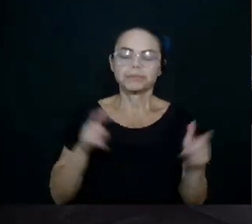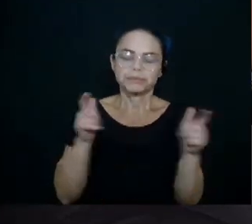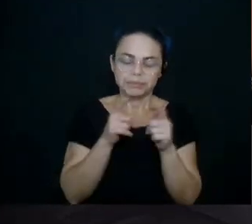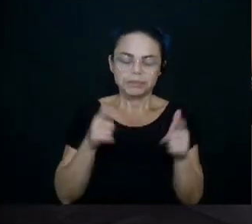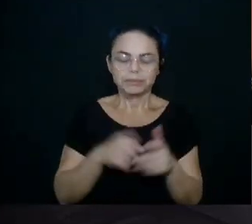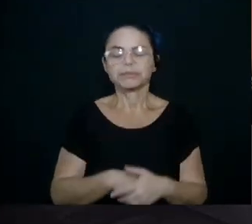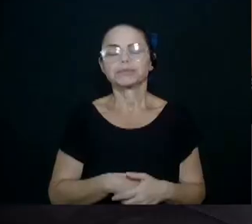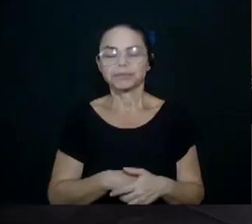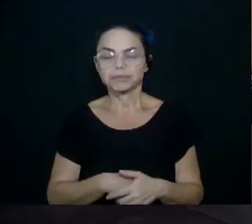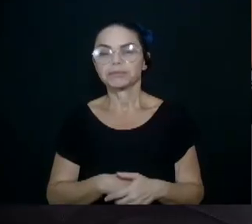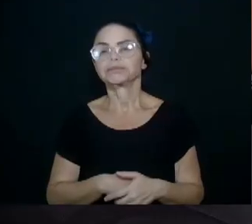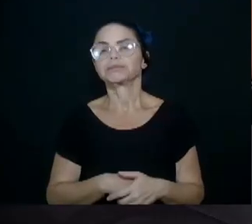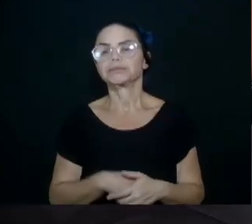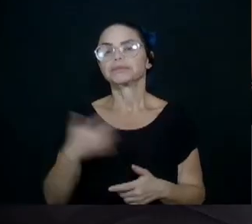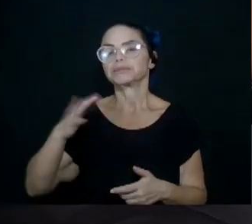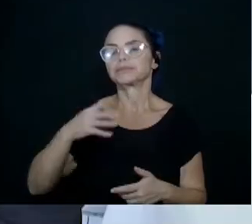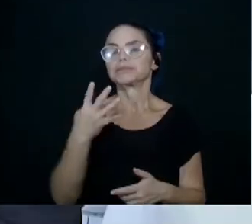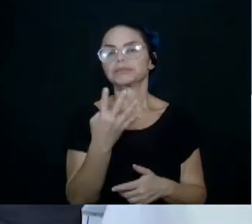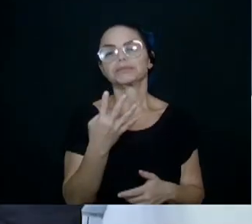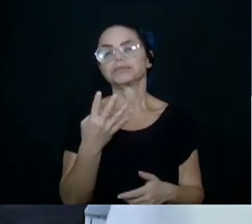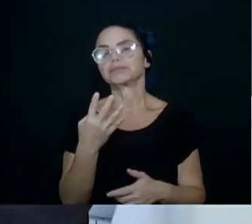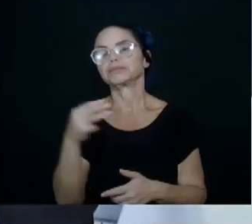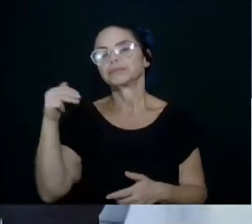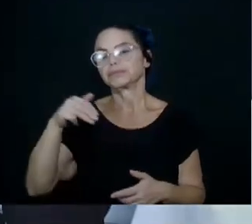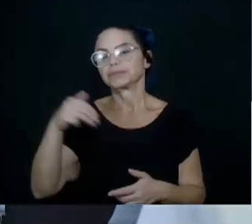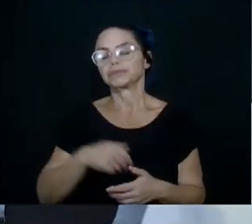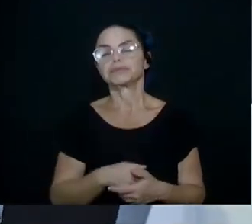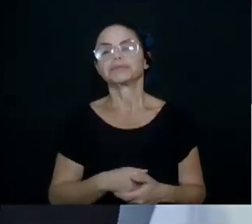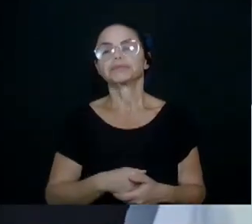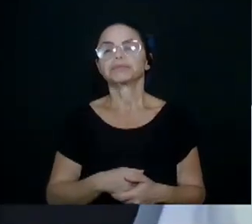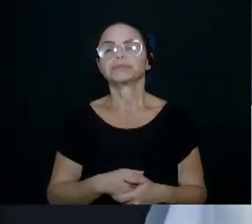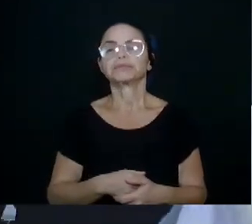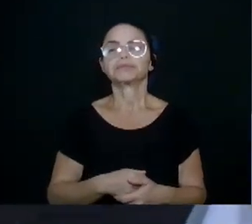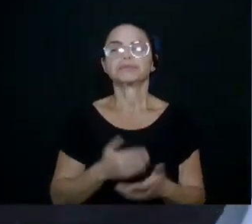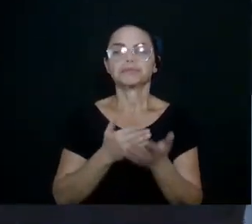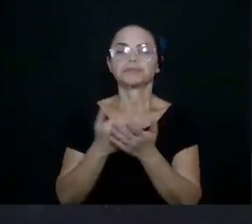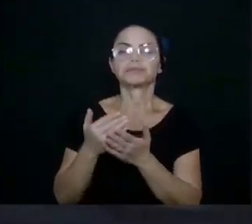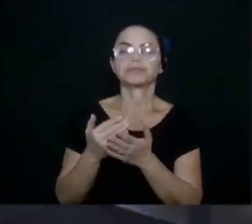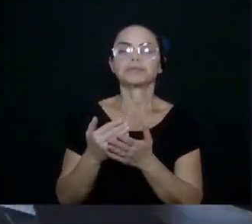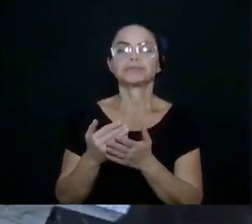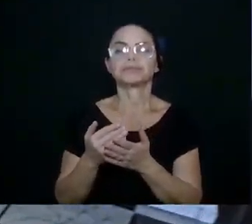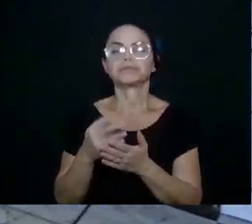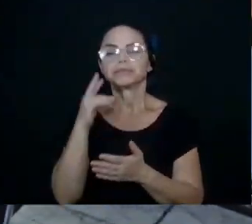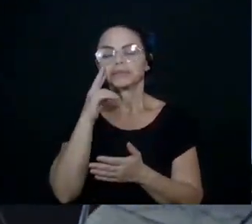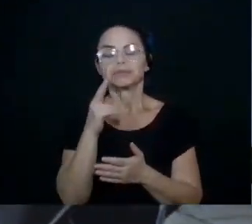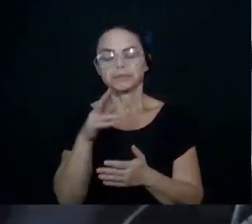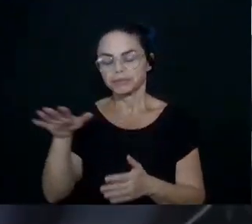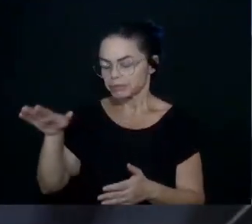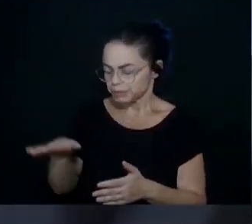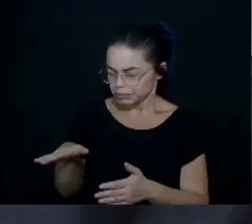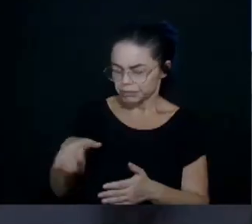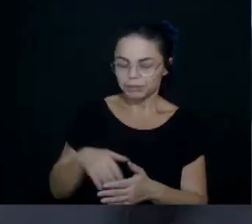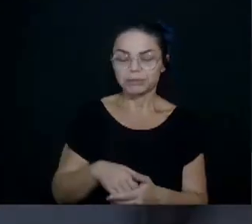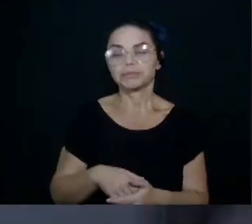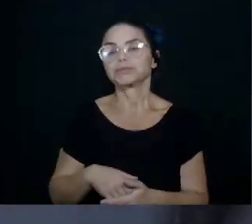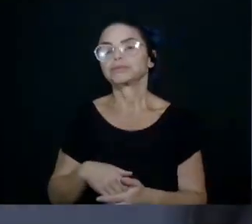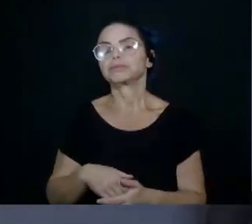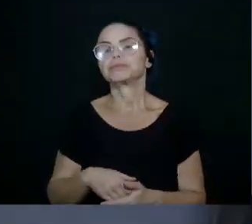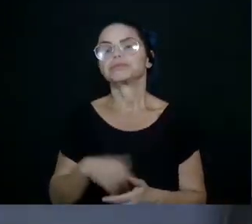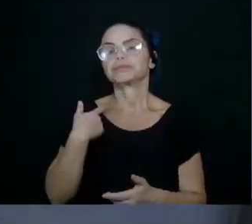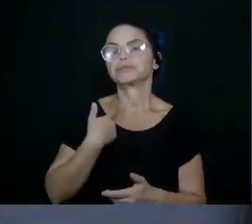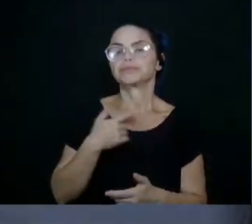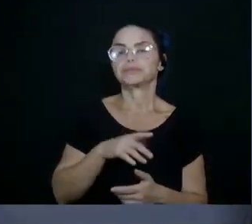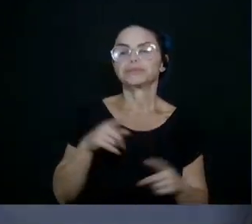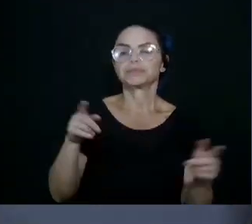era mais ou menos uns 4 metros quadrados aí. E aí eu comecei bem pequeno, ainda... o espaço a gente dividia, ainda era uma parte